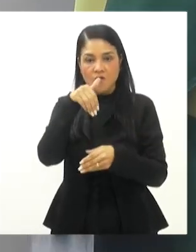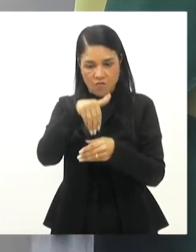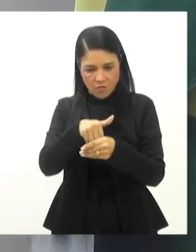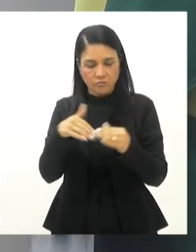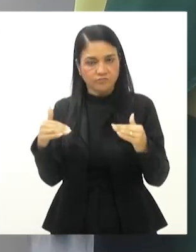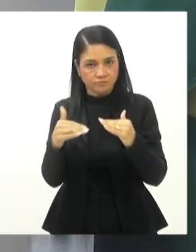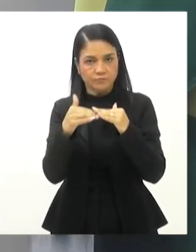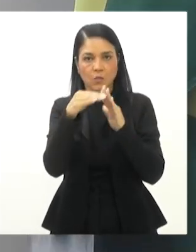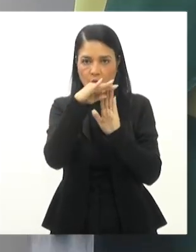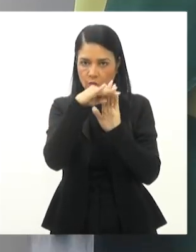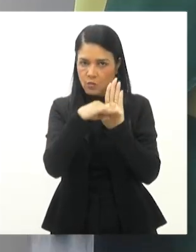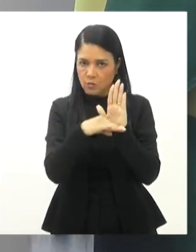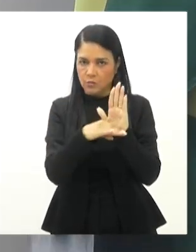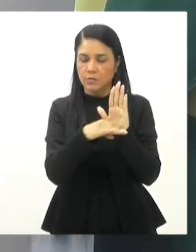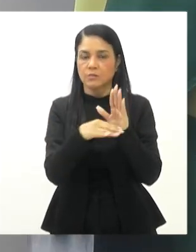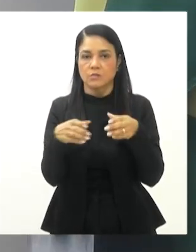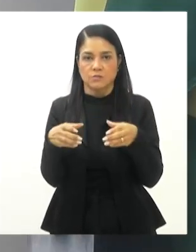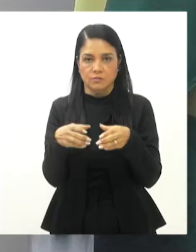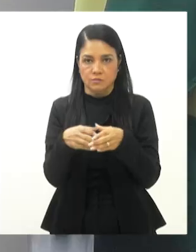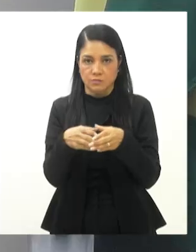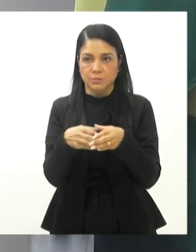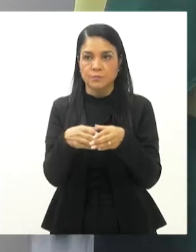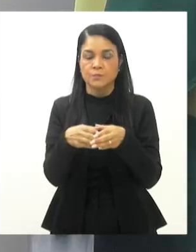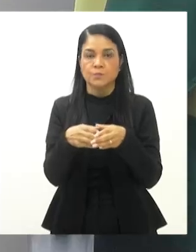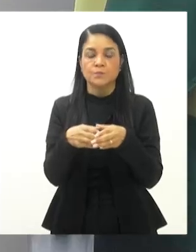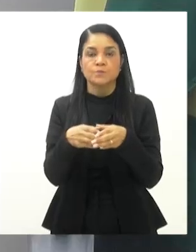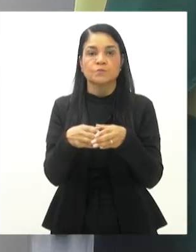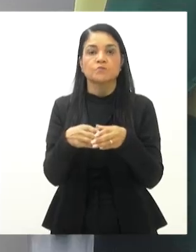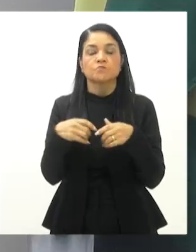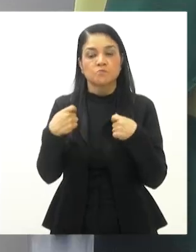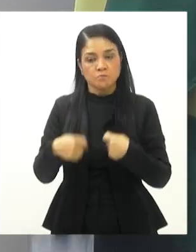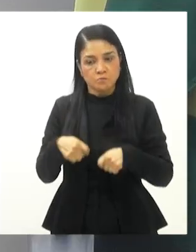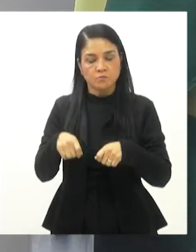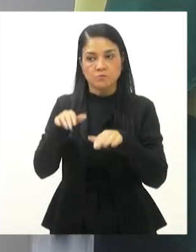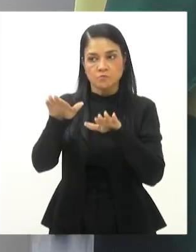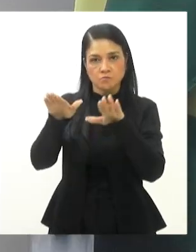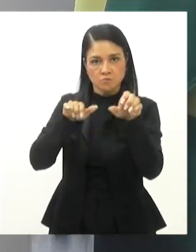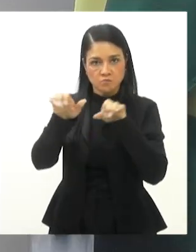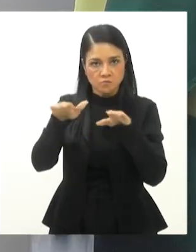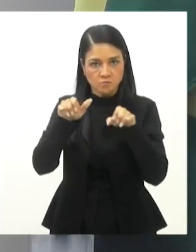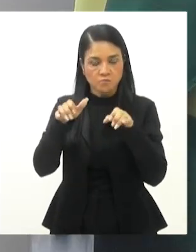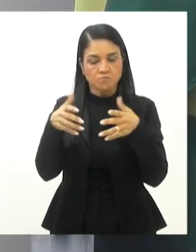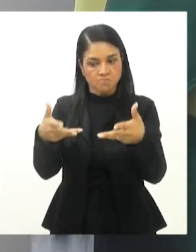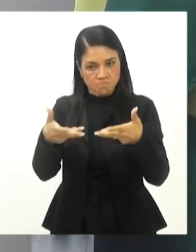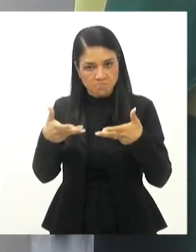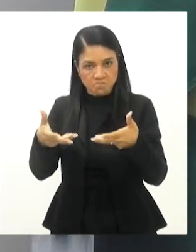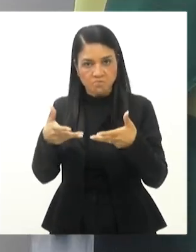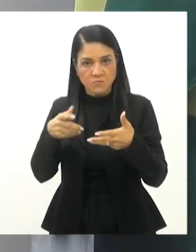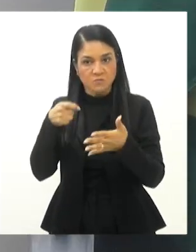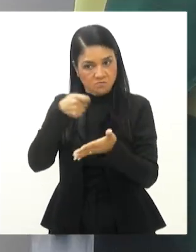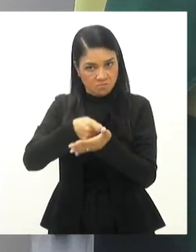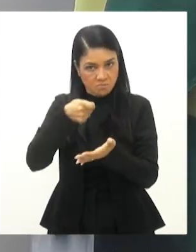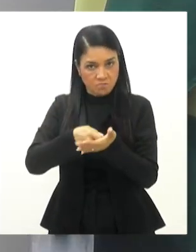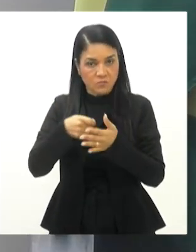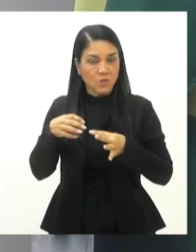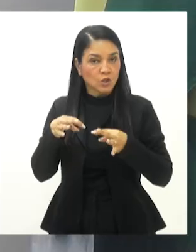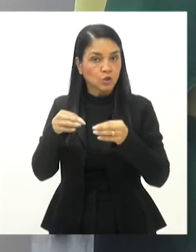o cronograma da comissão. Acho que nós temos que convocar nessa sessão agora todos os